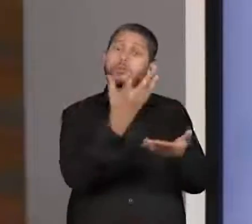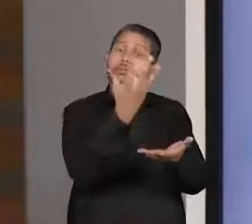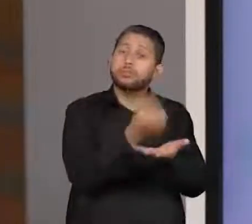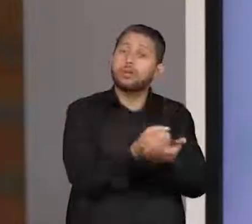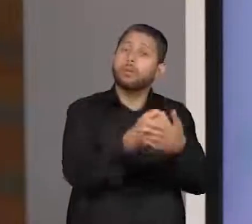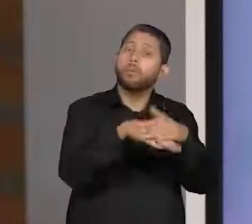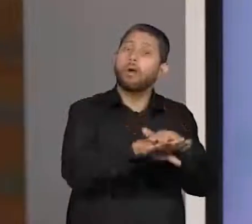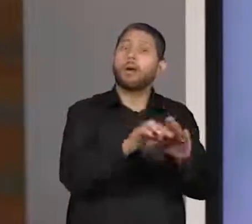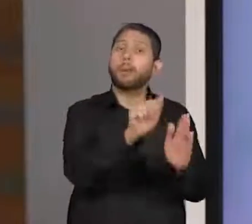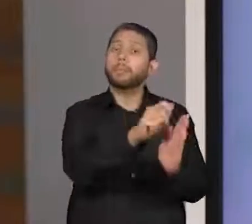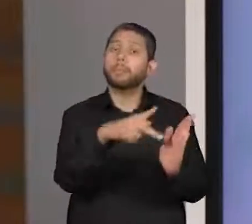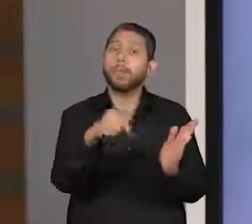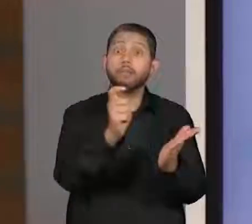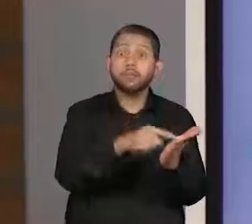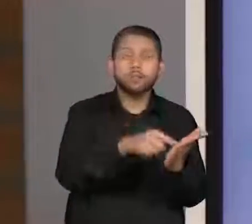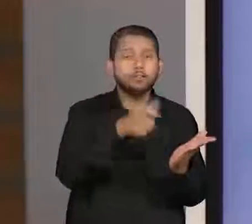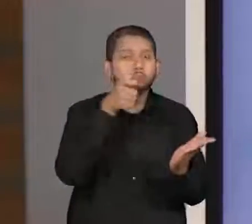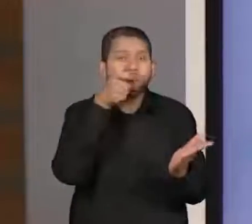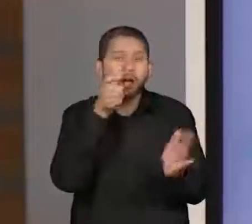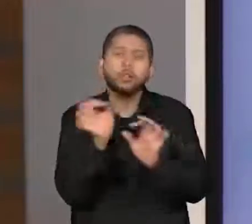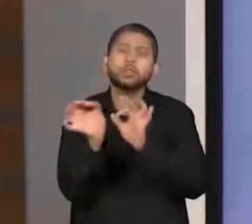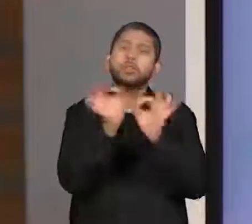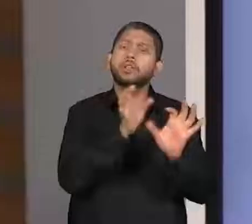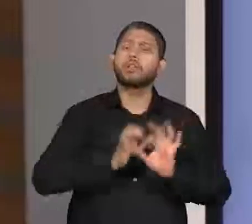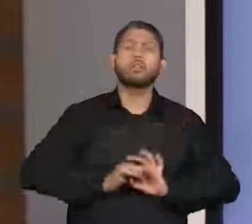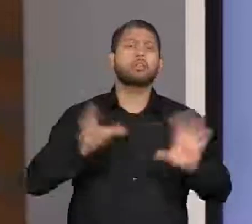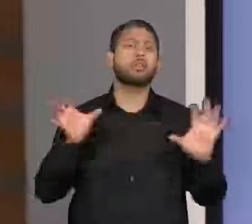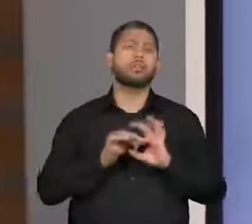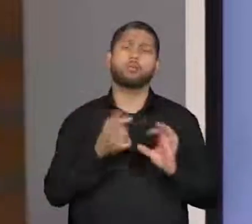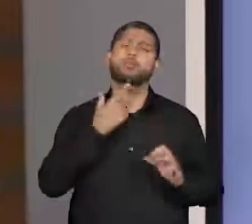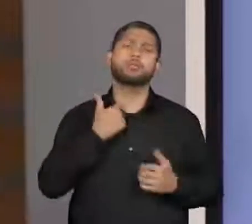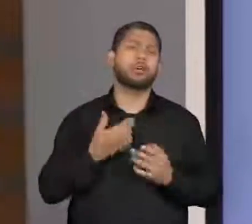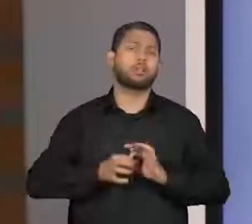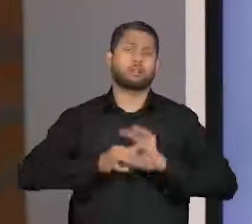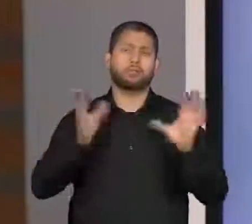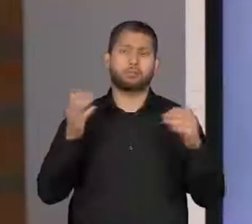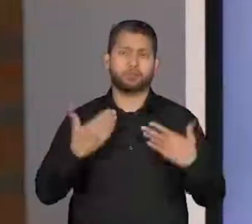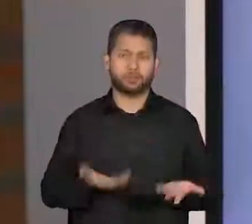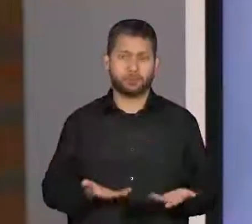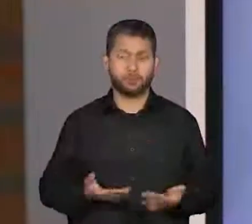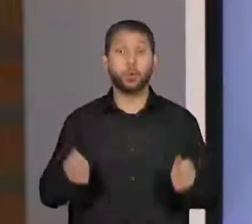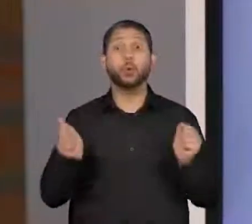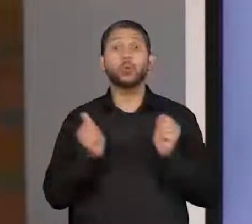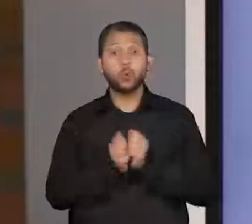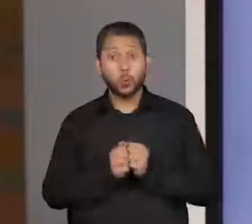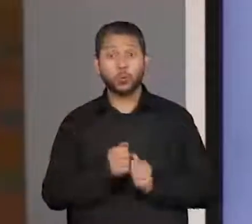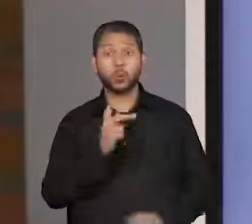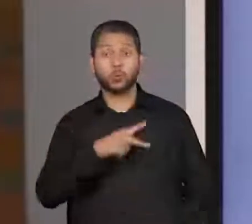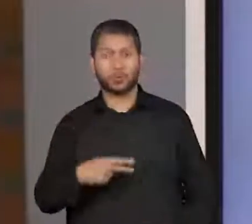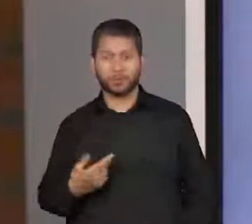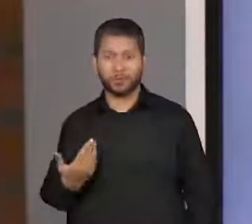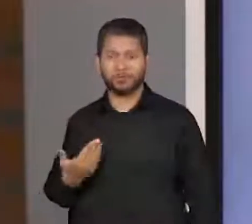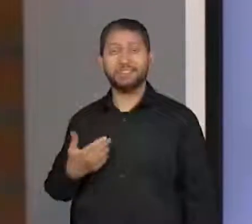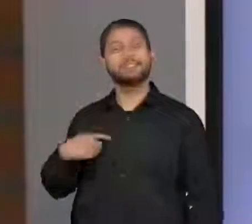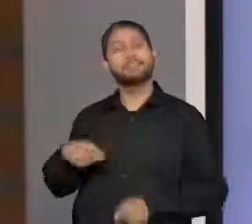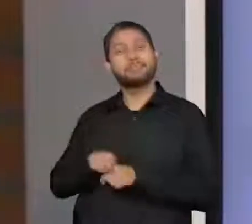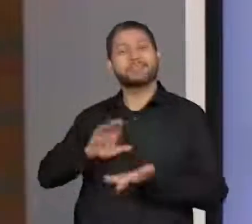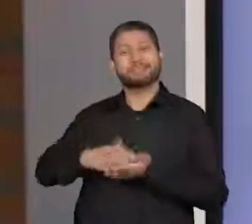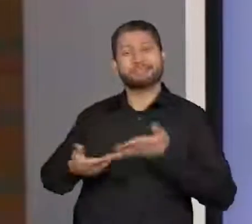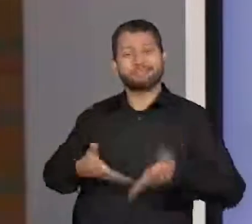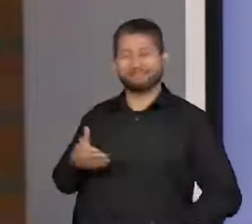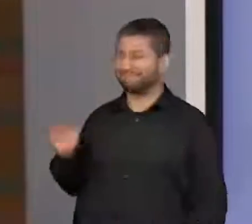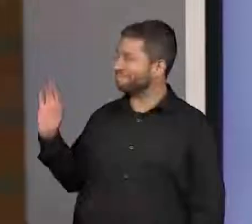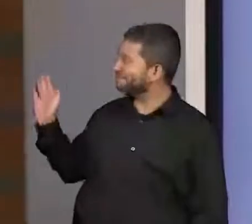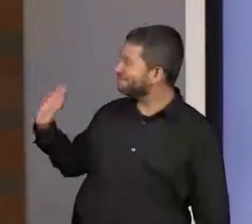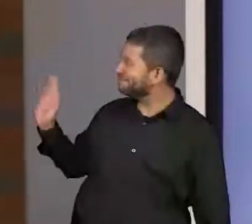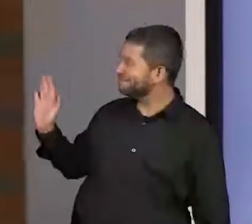que você possa consultar a todo momento, sempre que quiser. Conosco hoje aqui no estúdio nós temos ali o Andrei. Olá, Andrei,